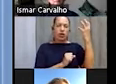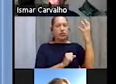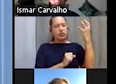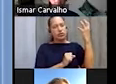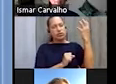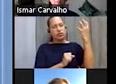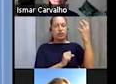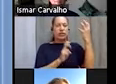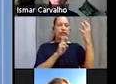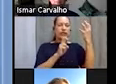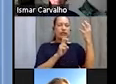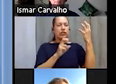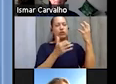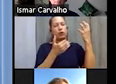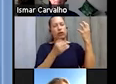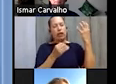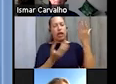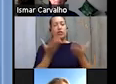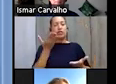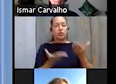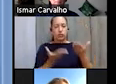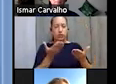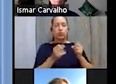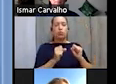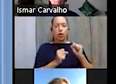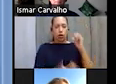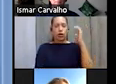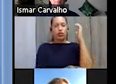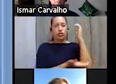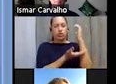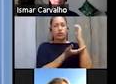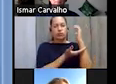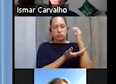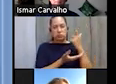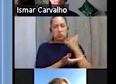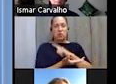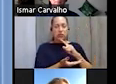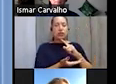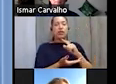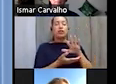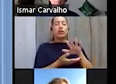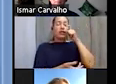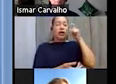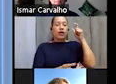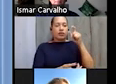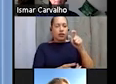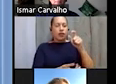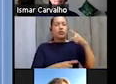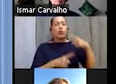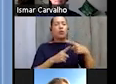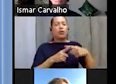5, 10 quilos até. Né? E é interessante que, às vezes, esse